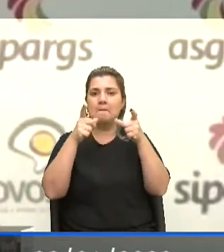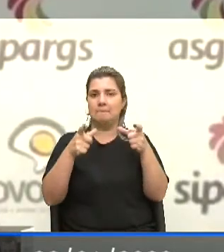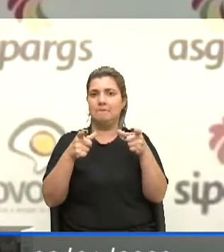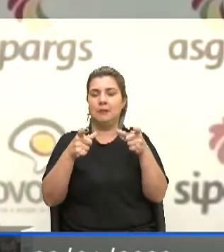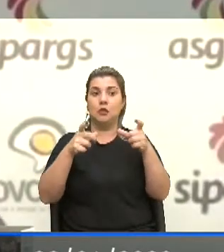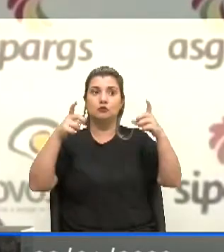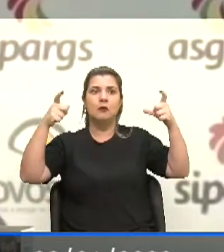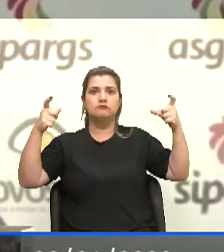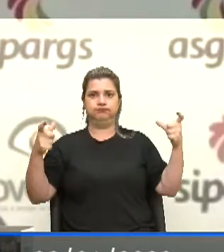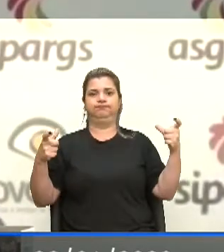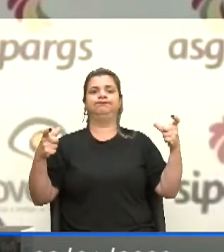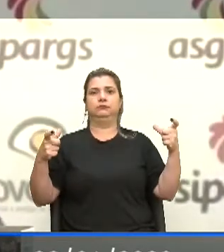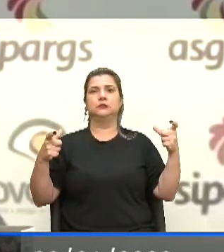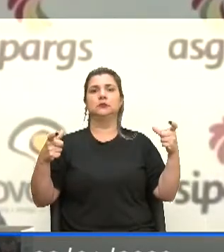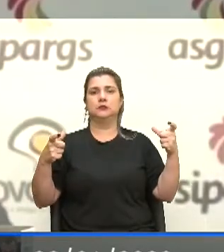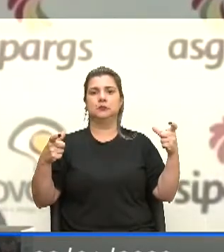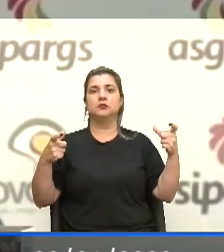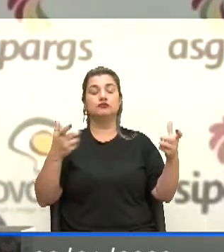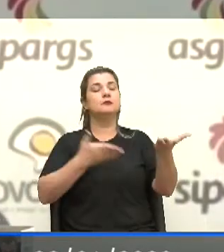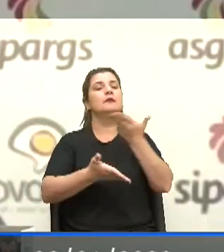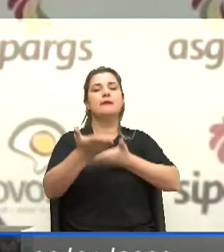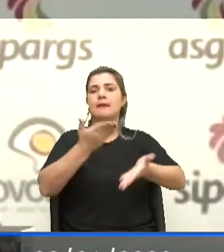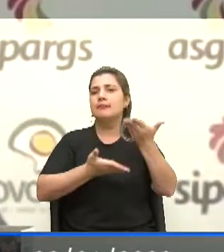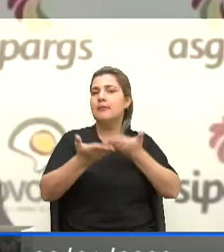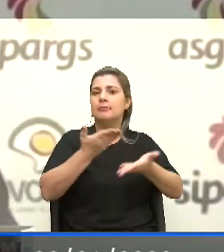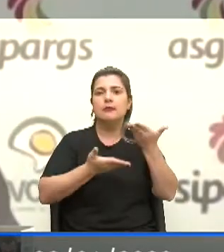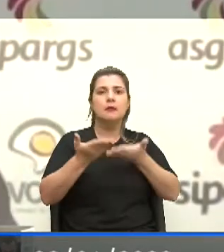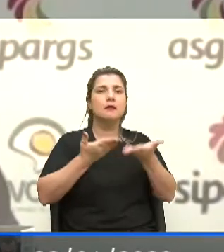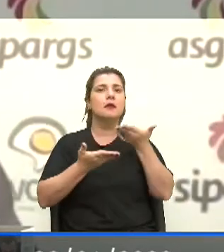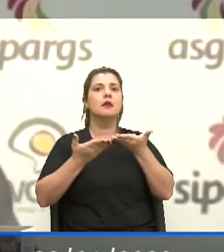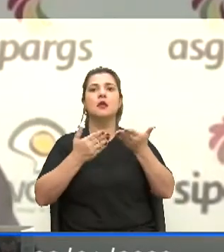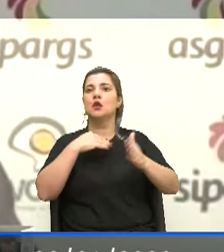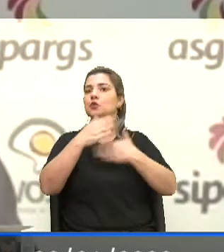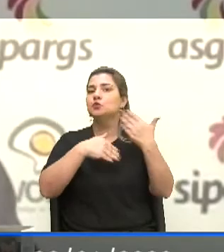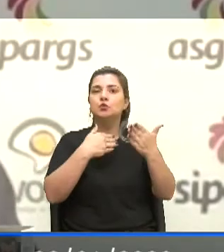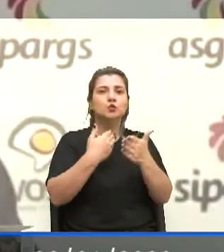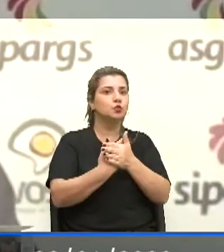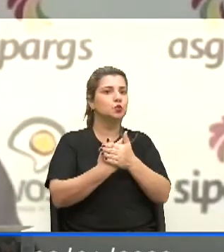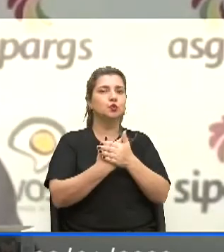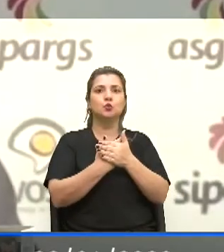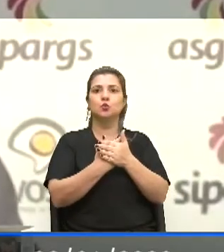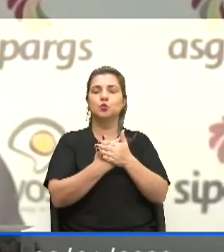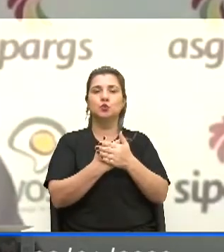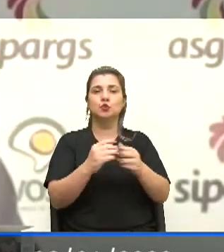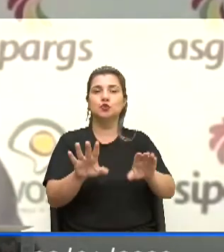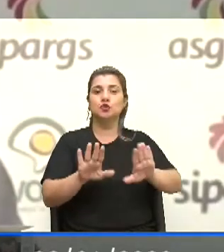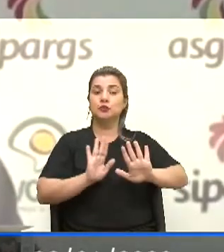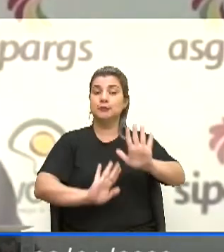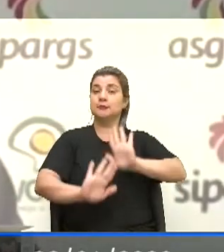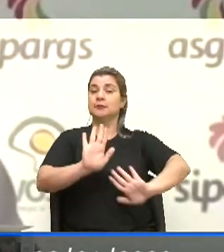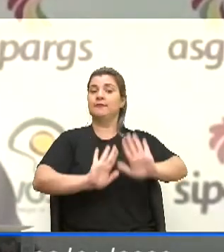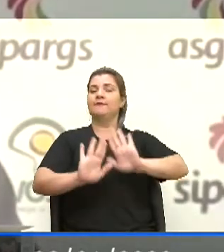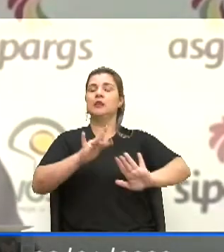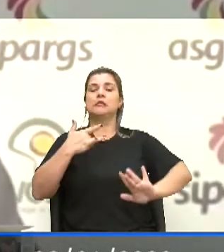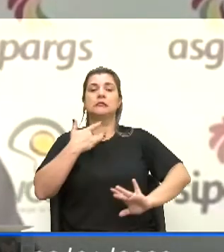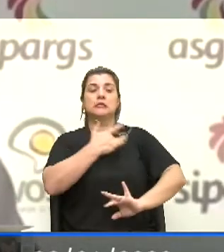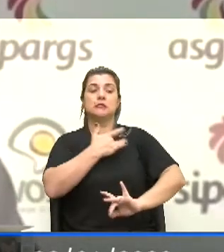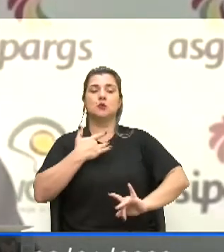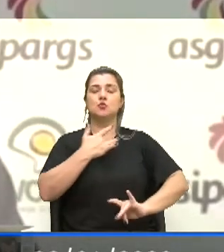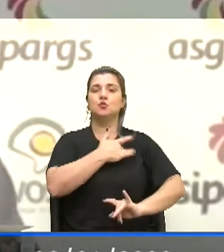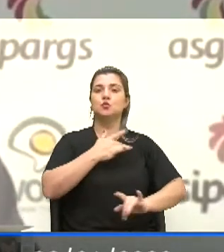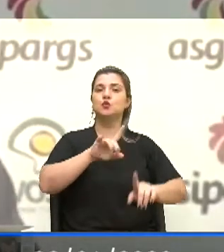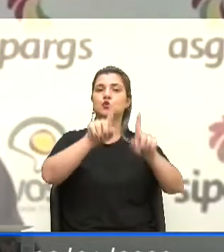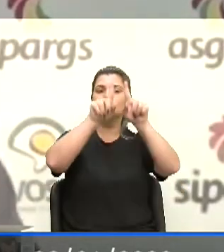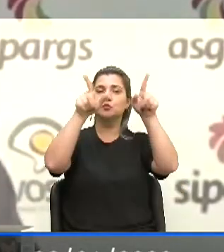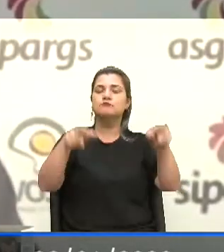a atender as demandas do setor, as demandas em relação aos órgãos de defesa da saúde do trabalhador.